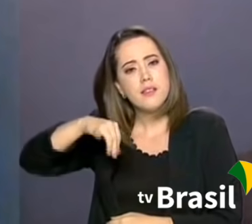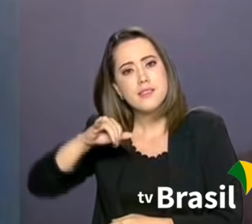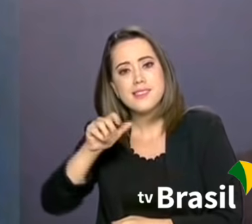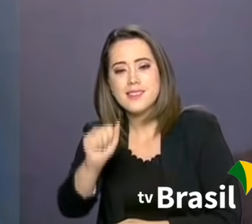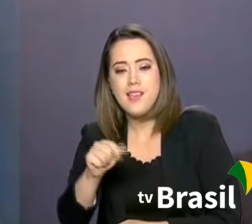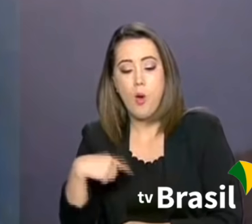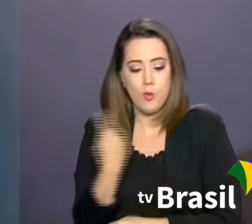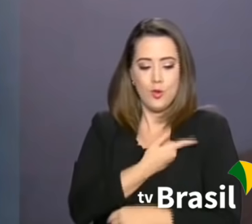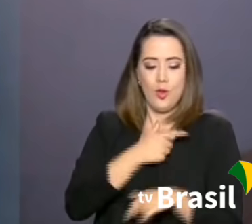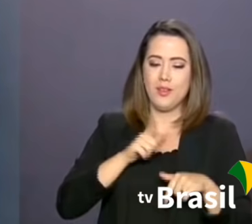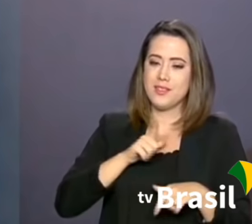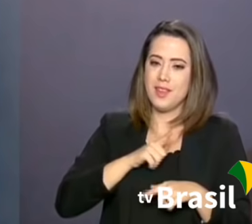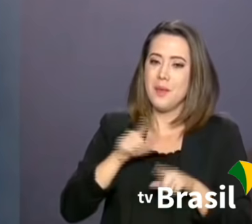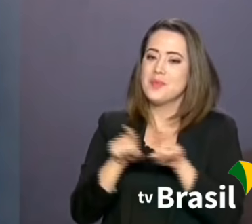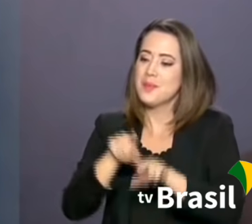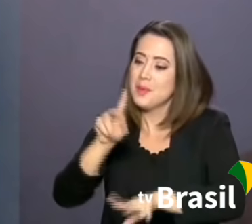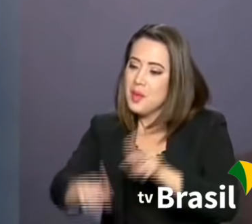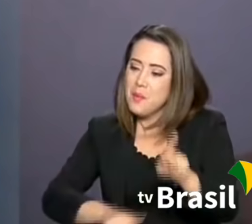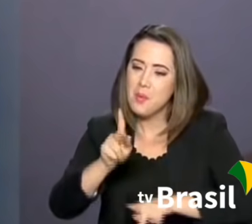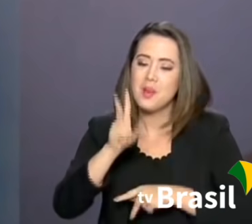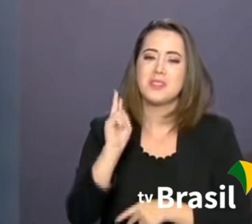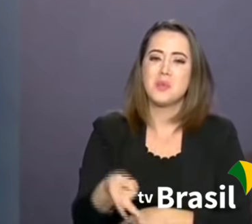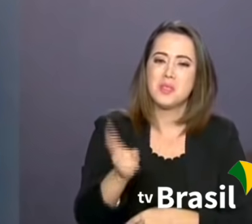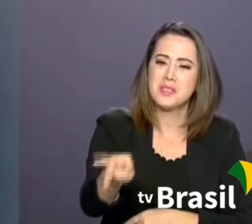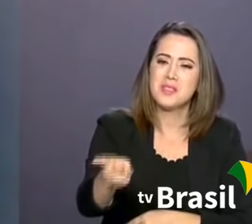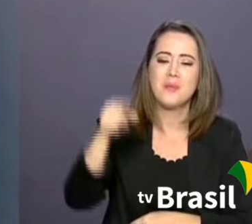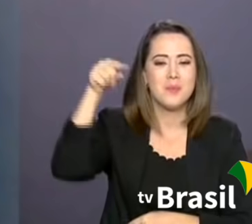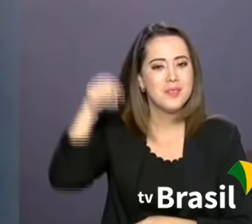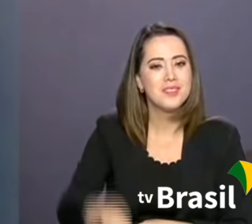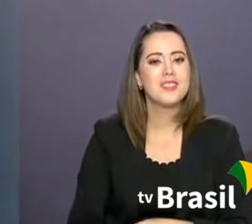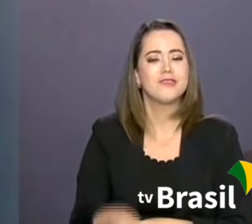povo maravilhoso que não desiste nunca.